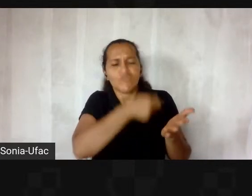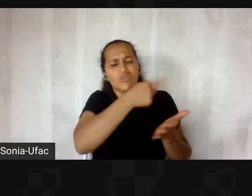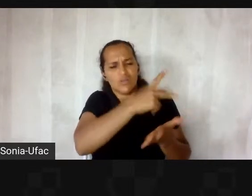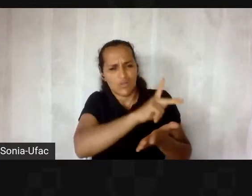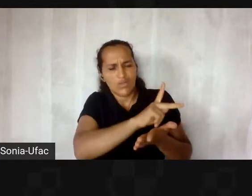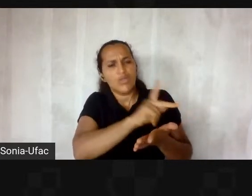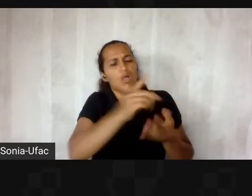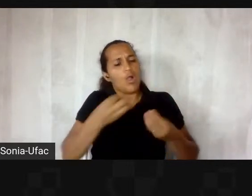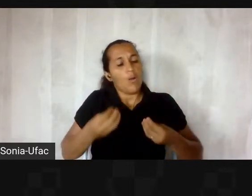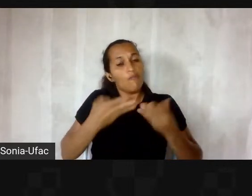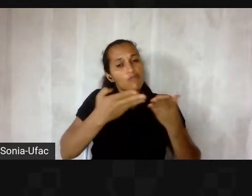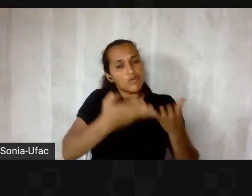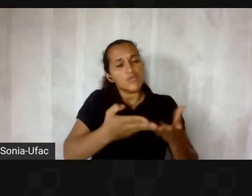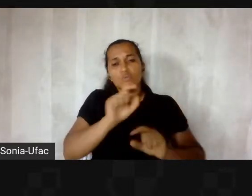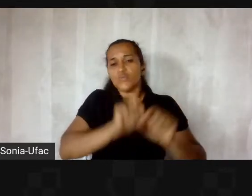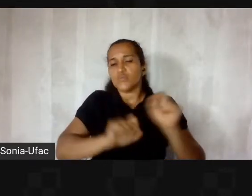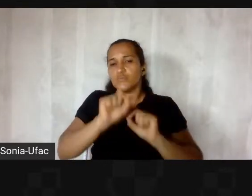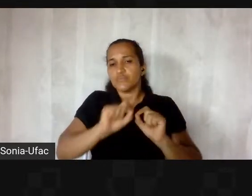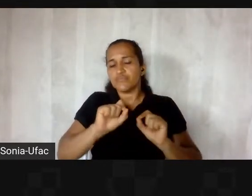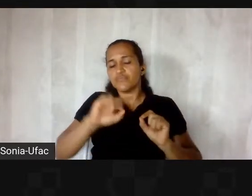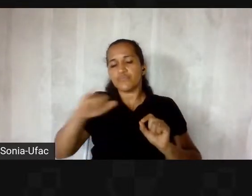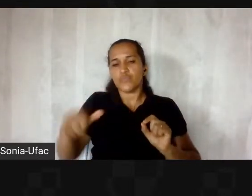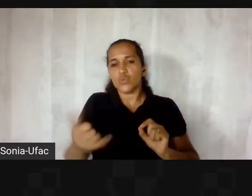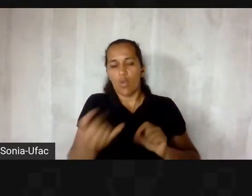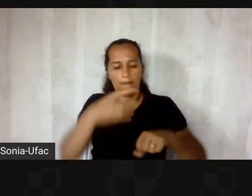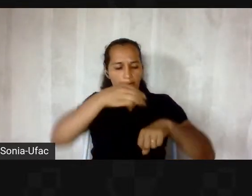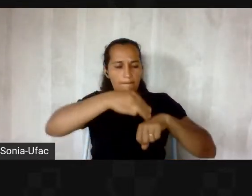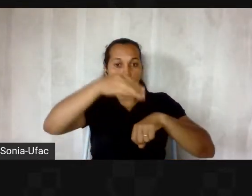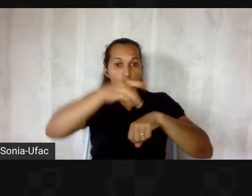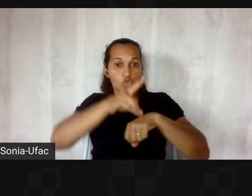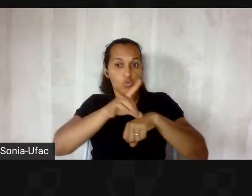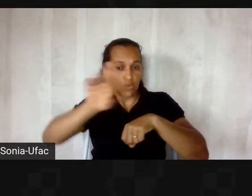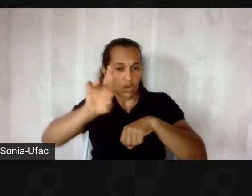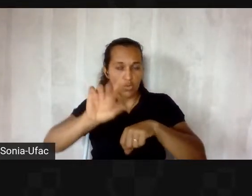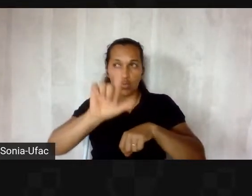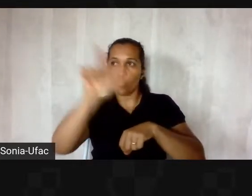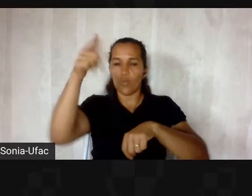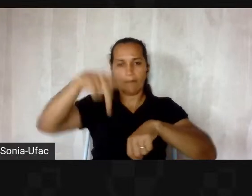foram oferecidas oportunidades para mestrado e doutorado no exterior.